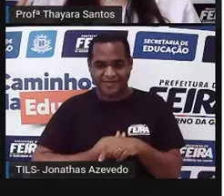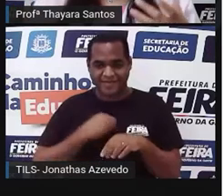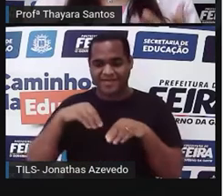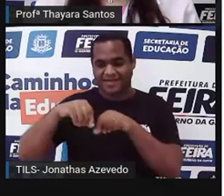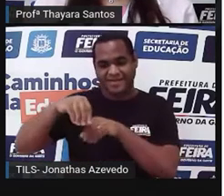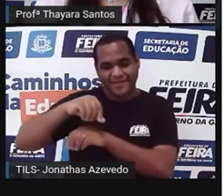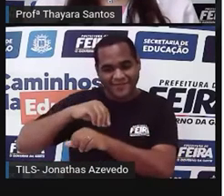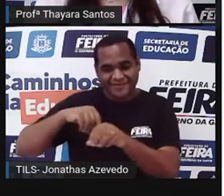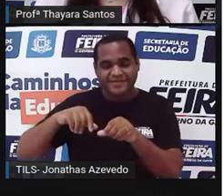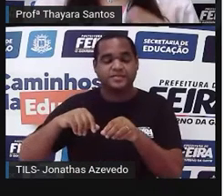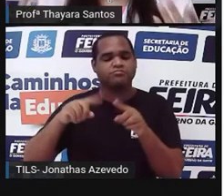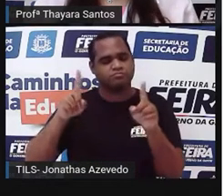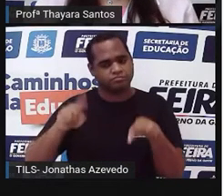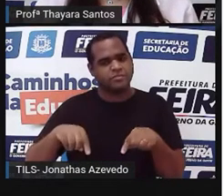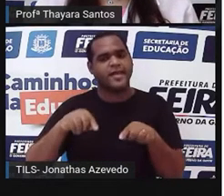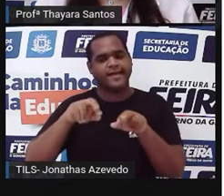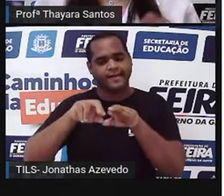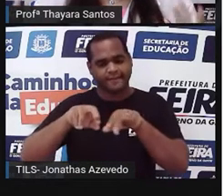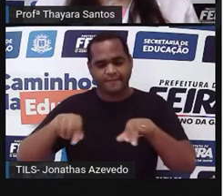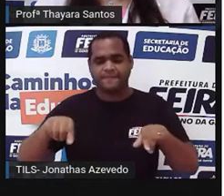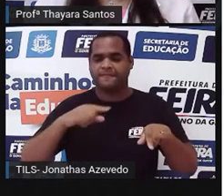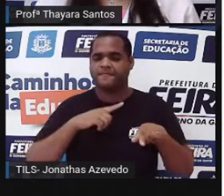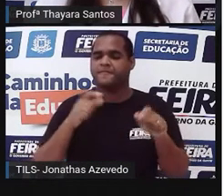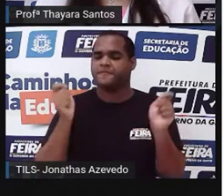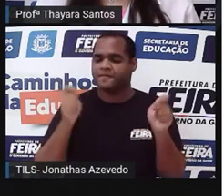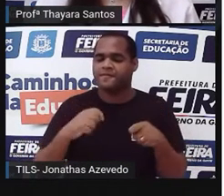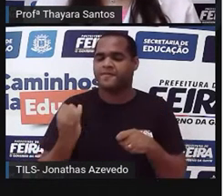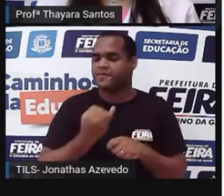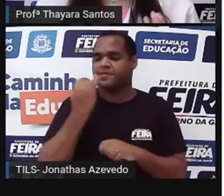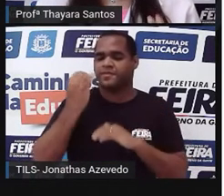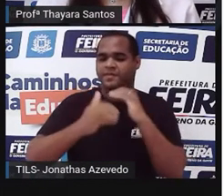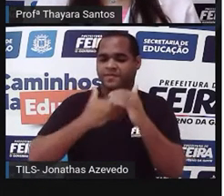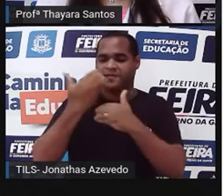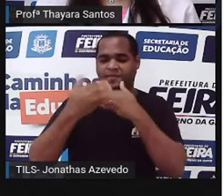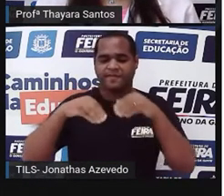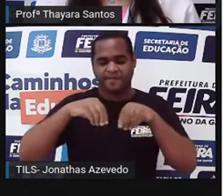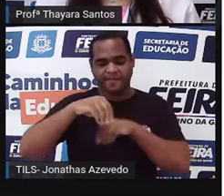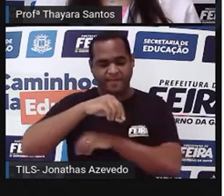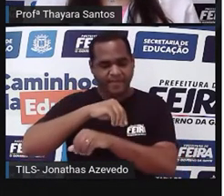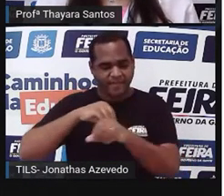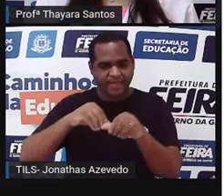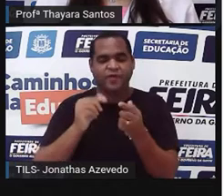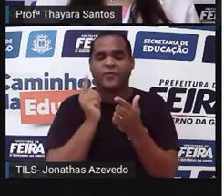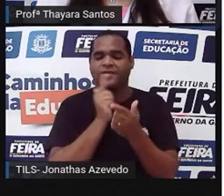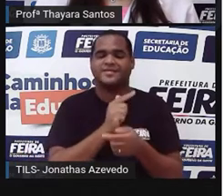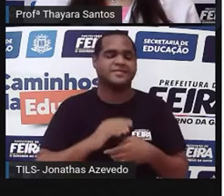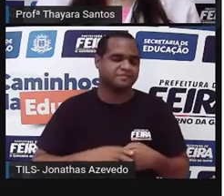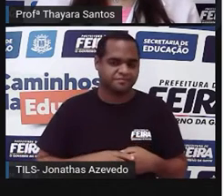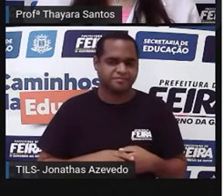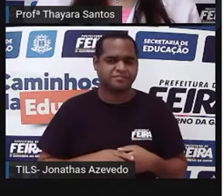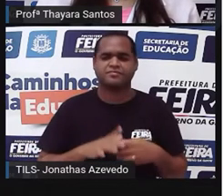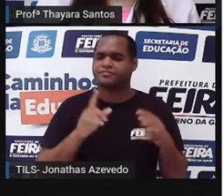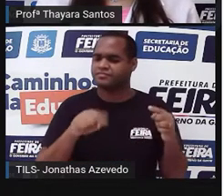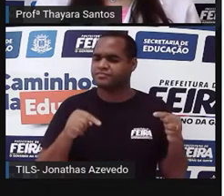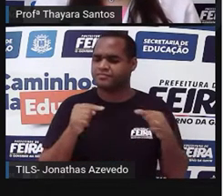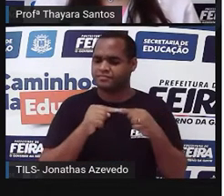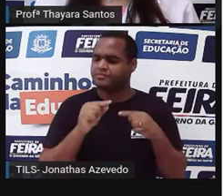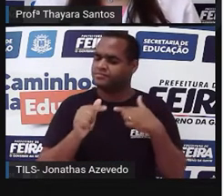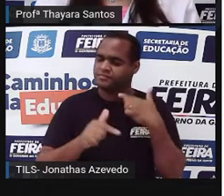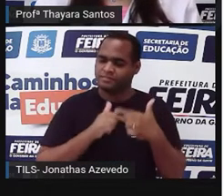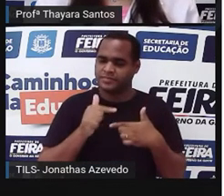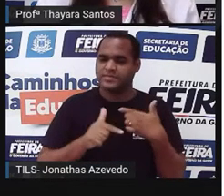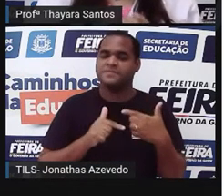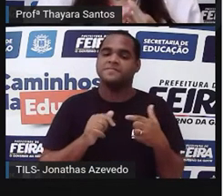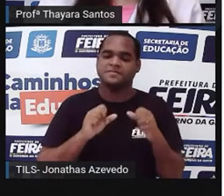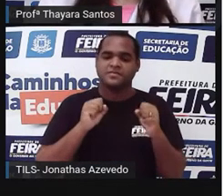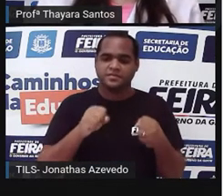Então, esses organismos, eles agem nesse processo de formação do solo. E isso é um dos serviços, por quê?